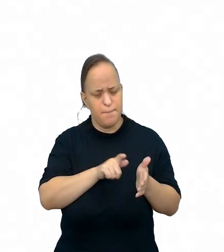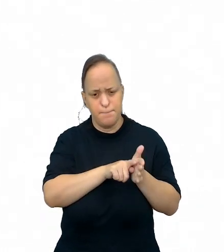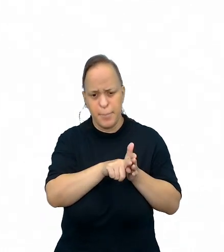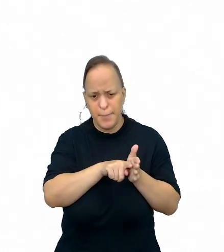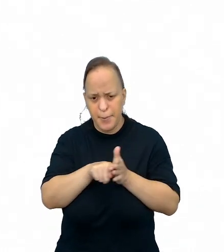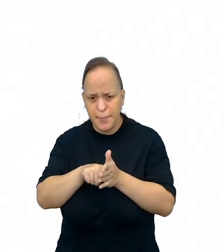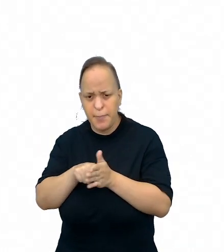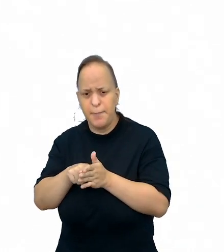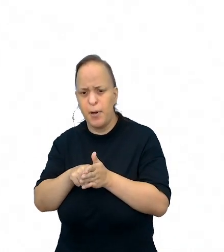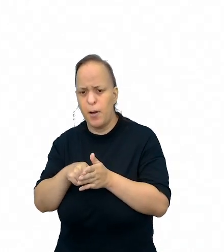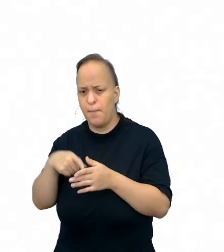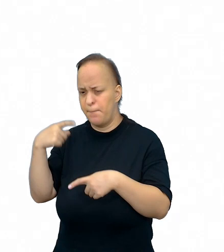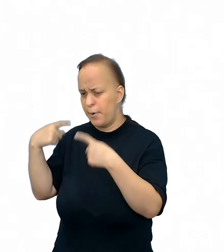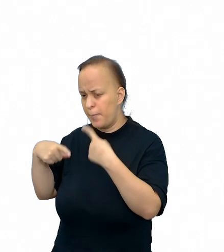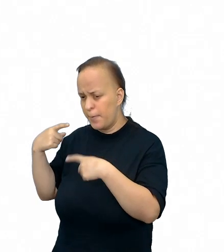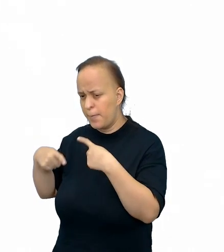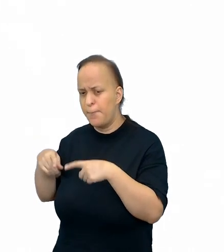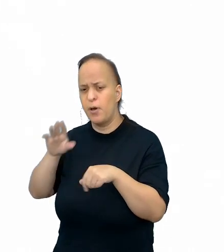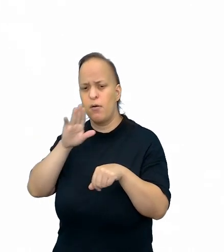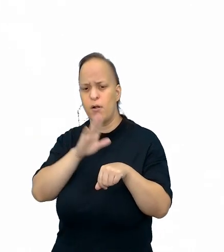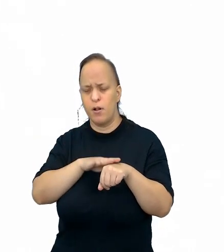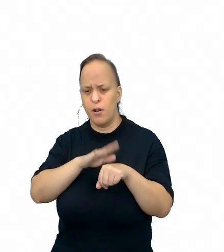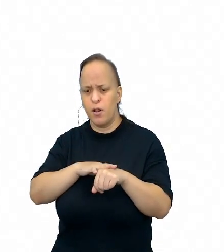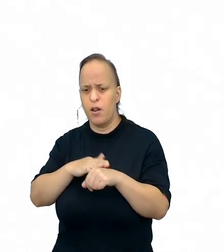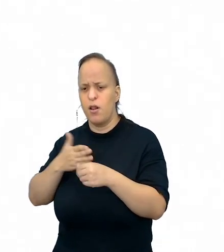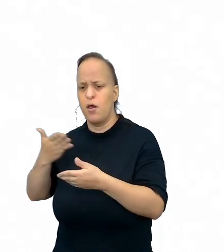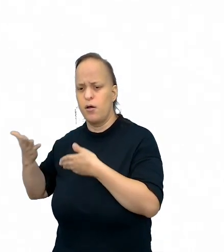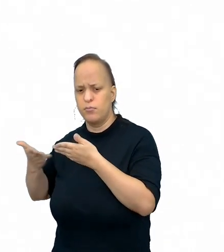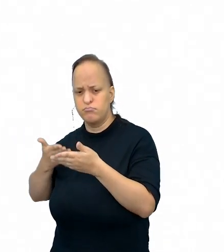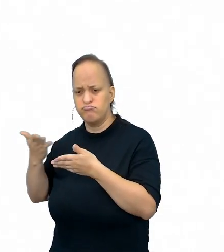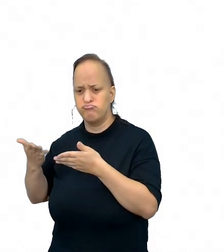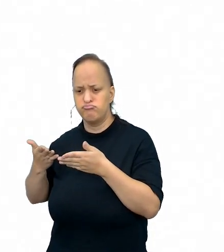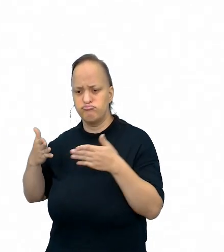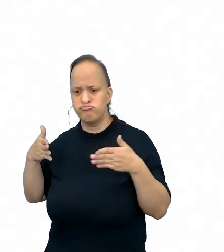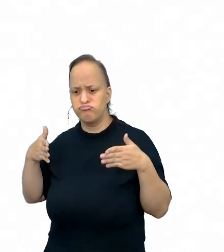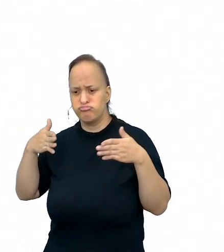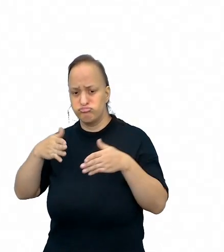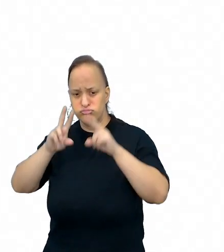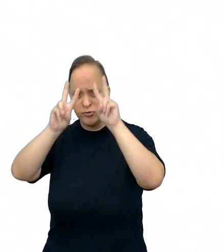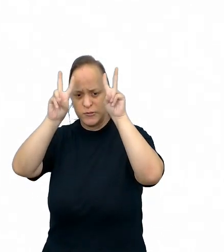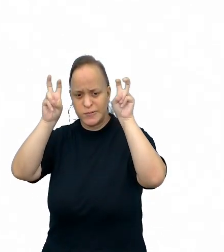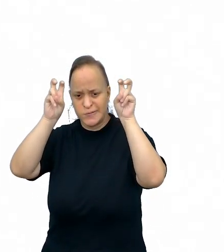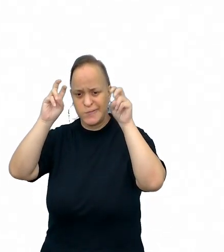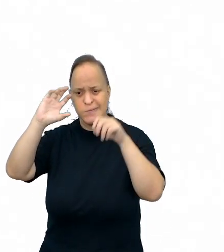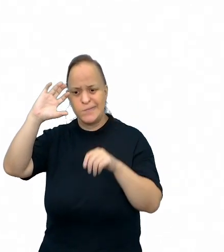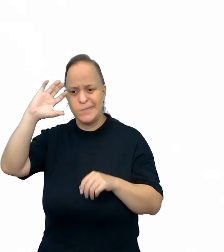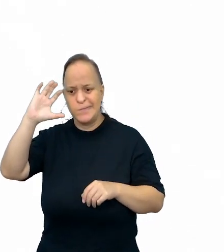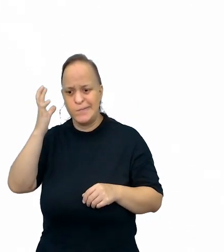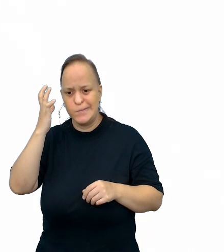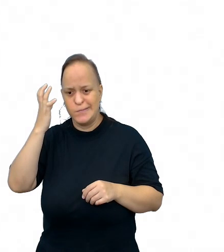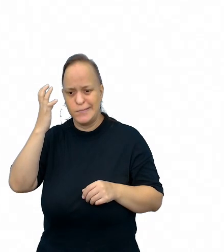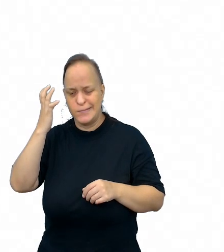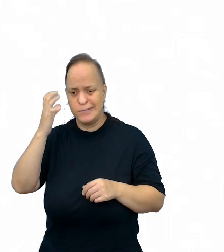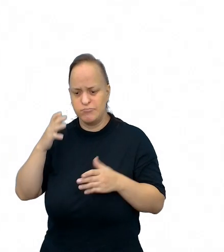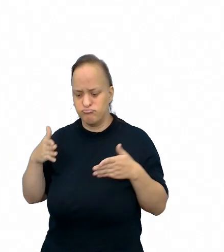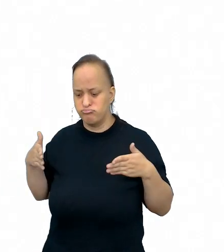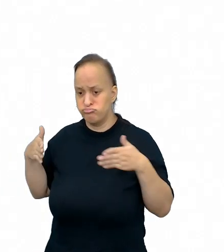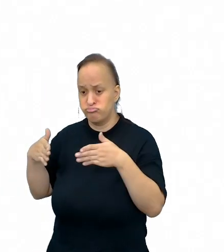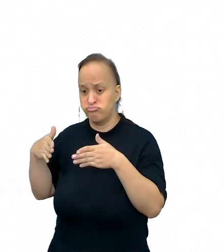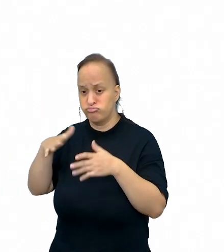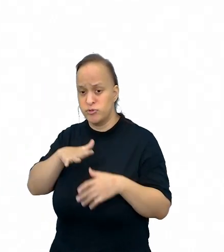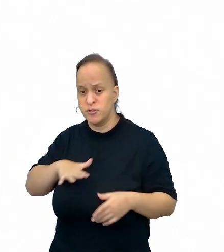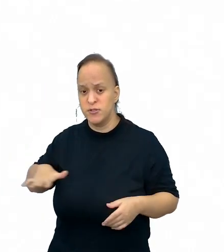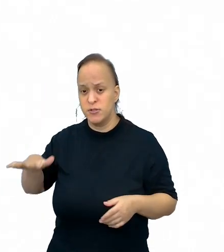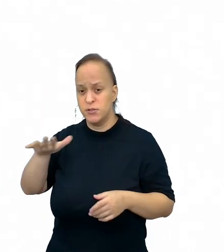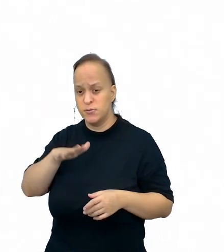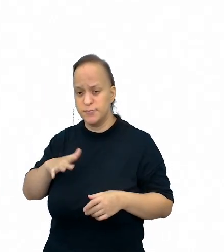produzir e socializar, tendo em vista temas e acontecimentos de interesse local,